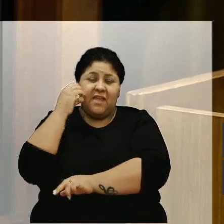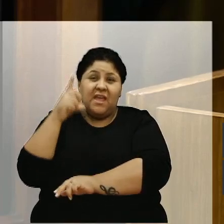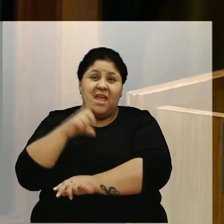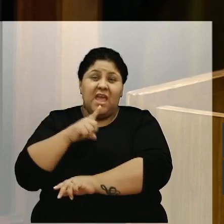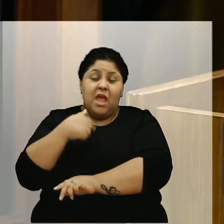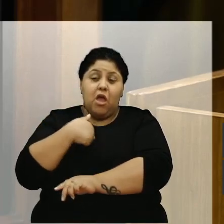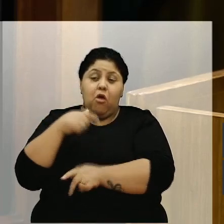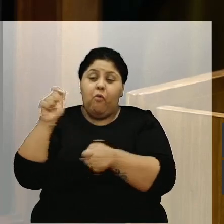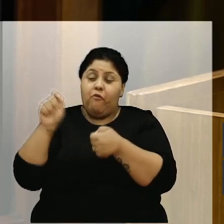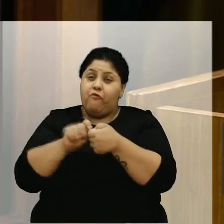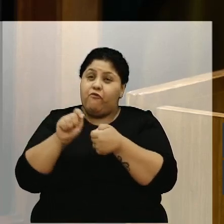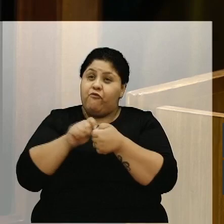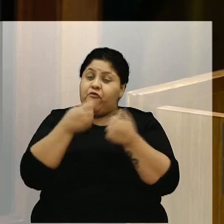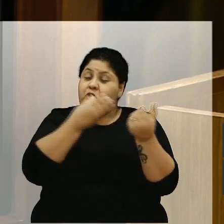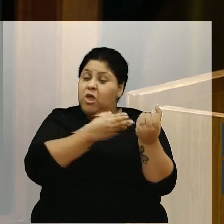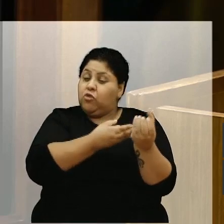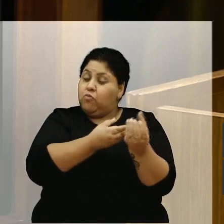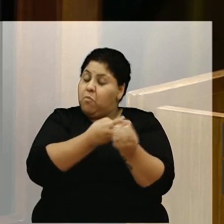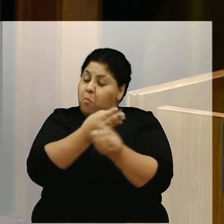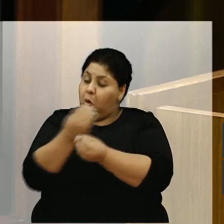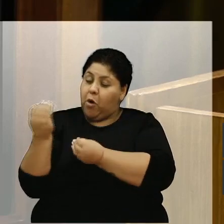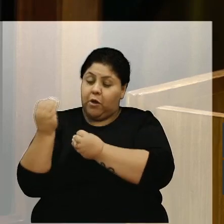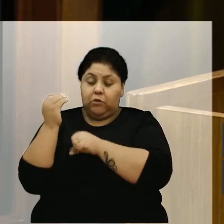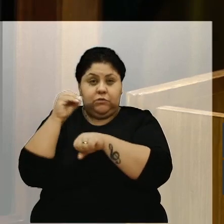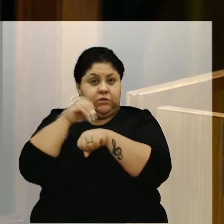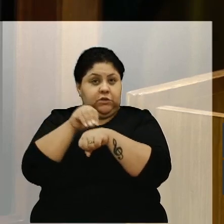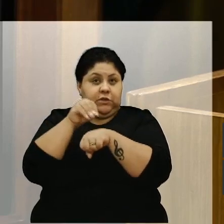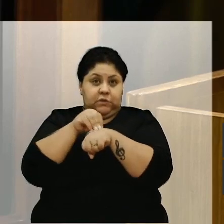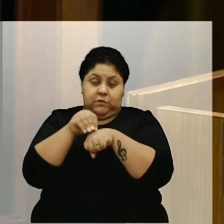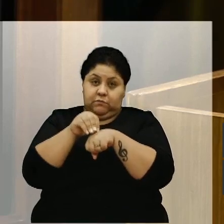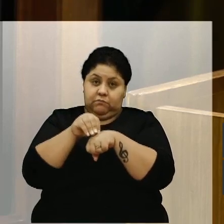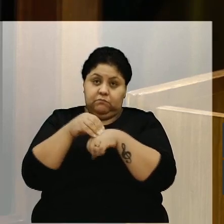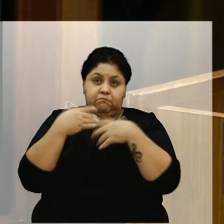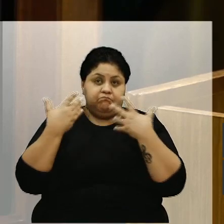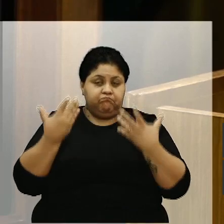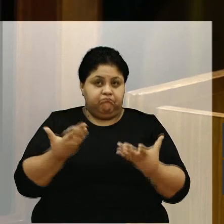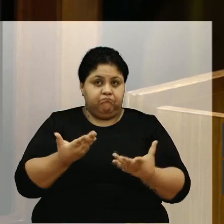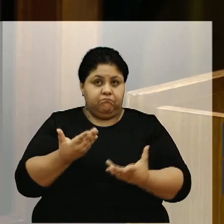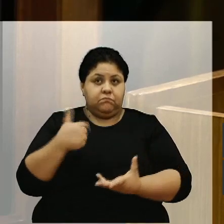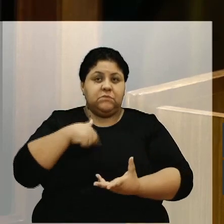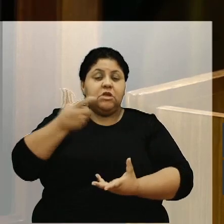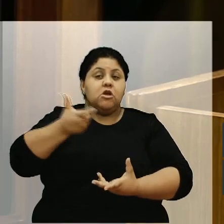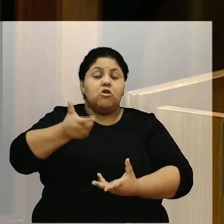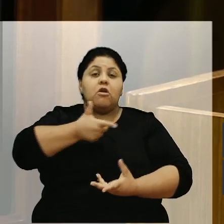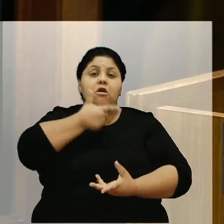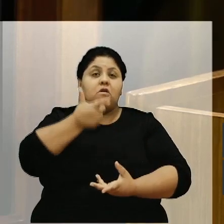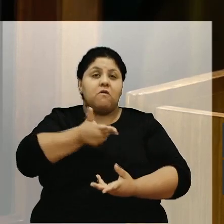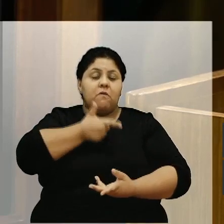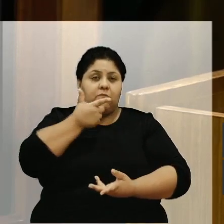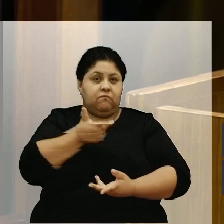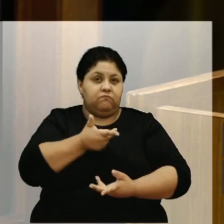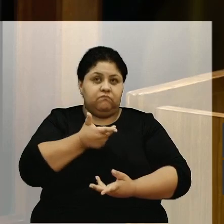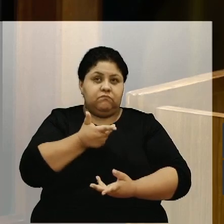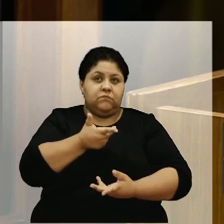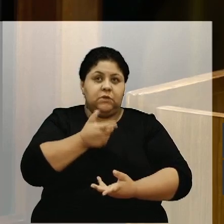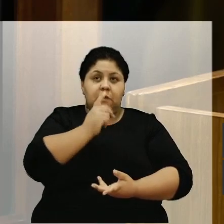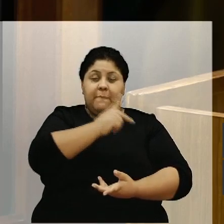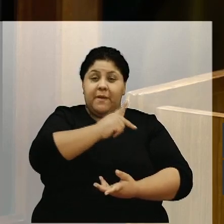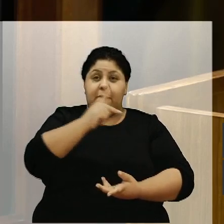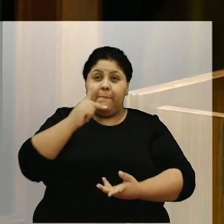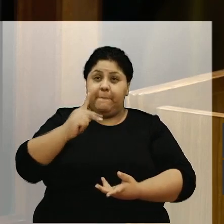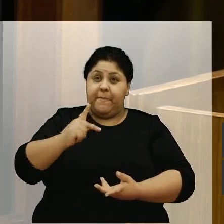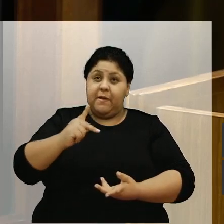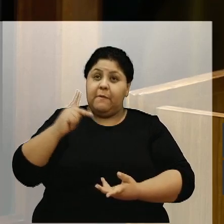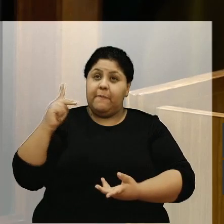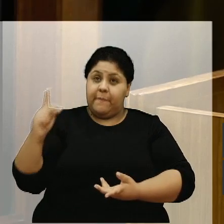feito muitas e muitas indicações. Eu queria falar sobre essa PPP, né,